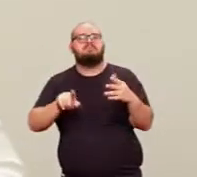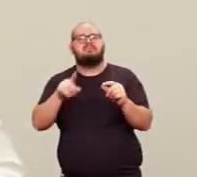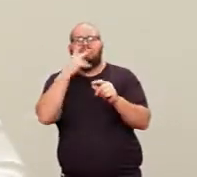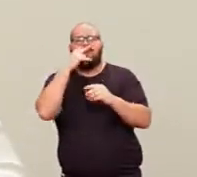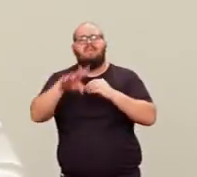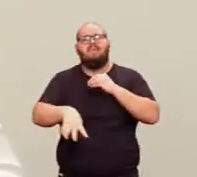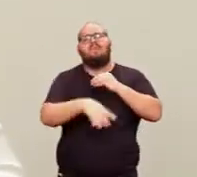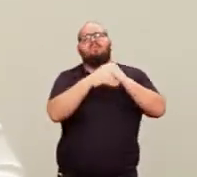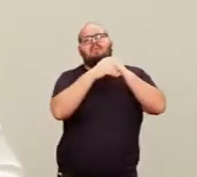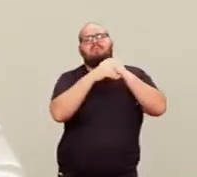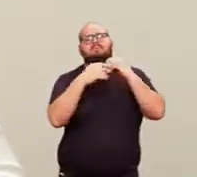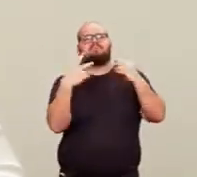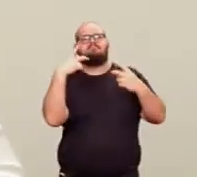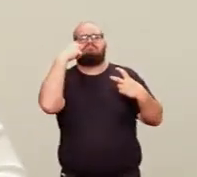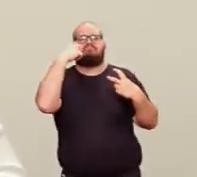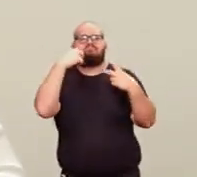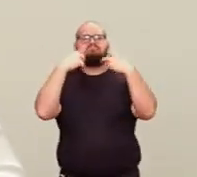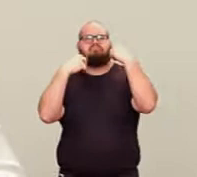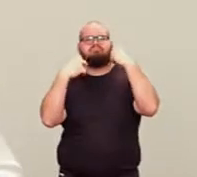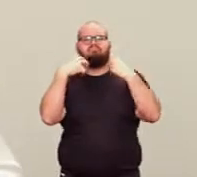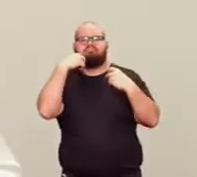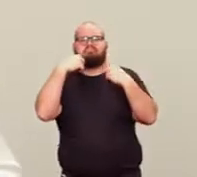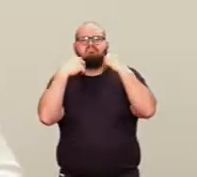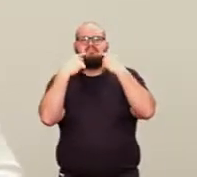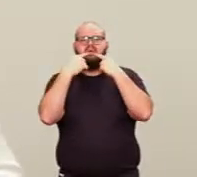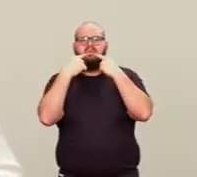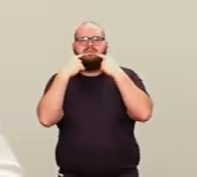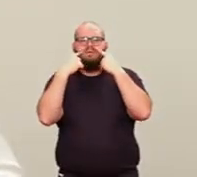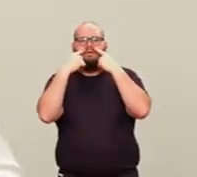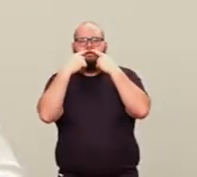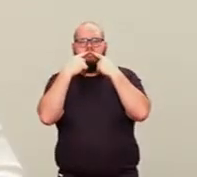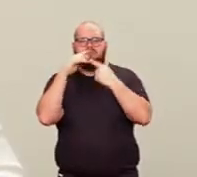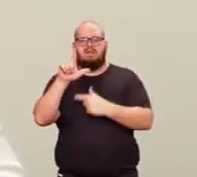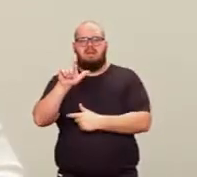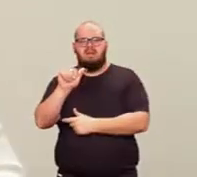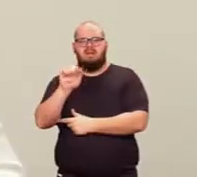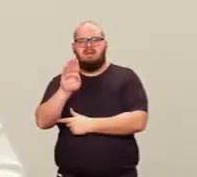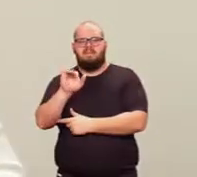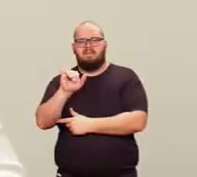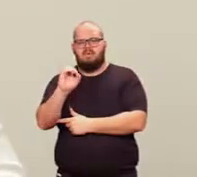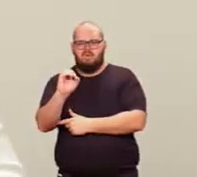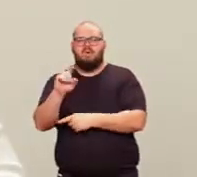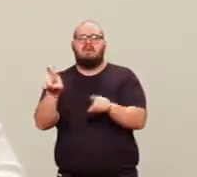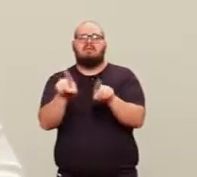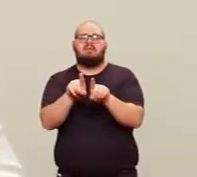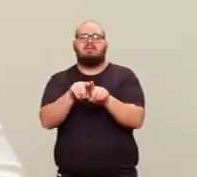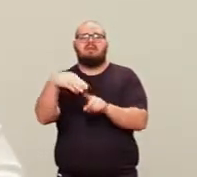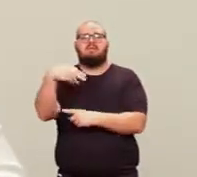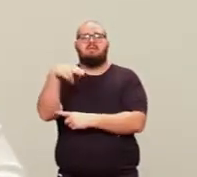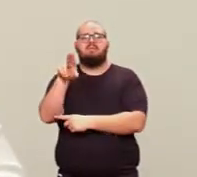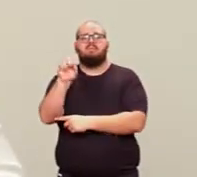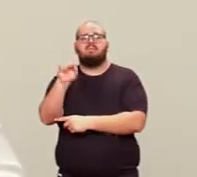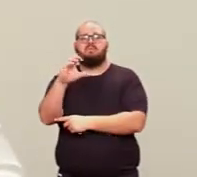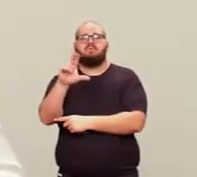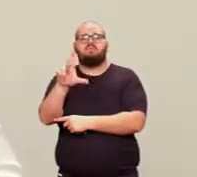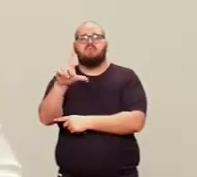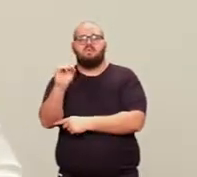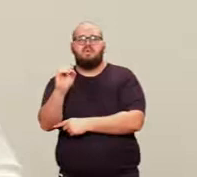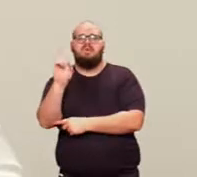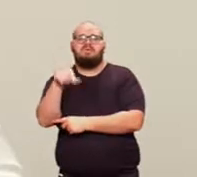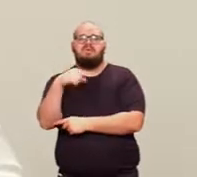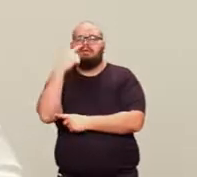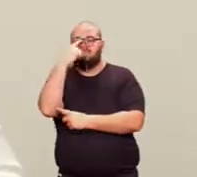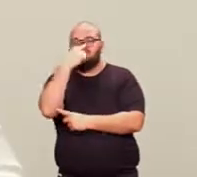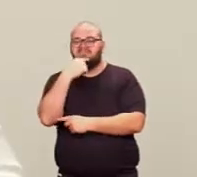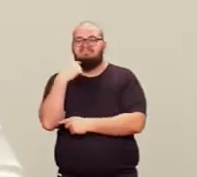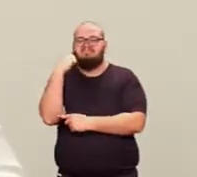hialurônico. Então, que vem complementar principalmente a volta dos lábios, né? E esse músculo,